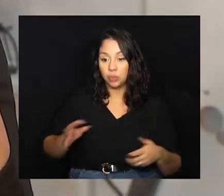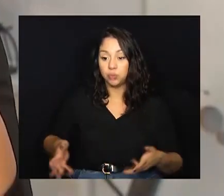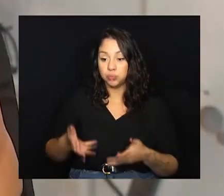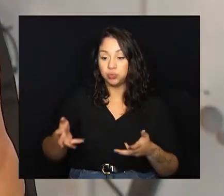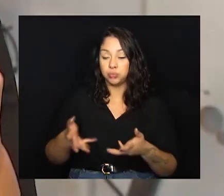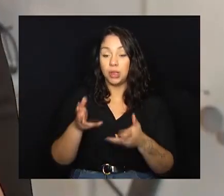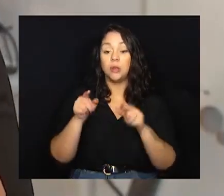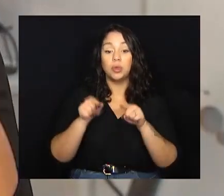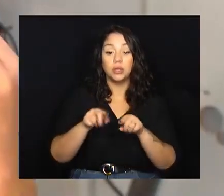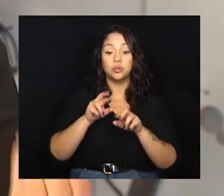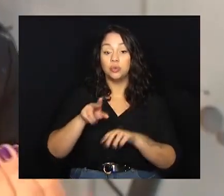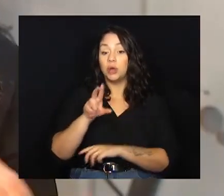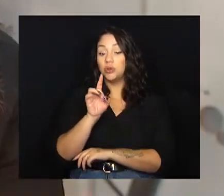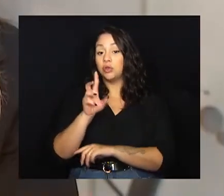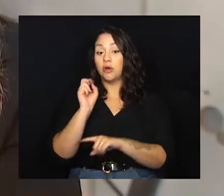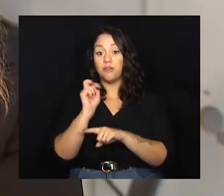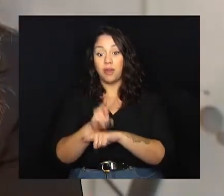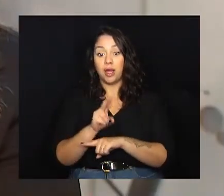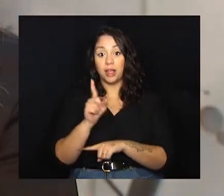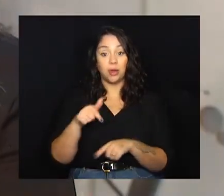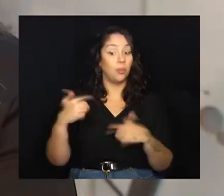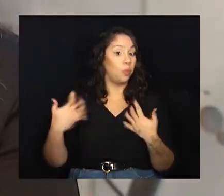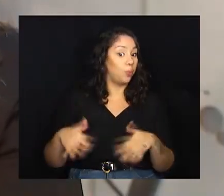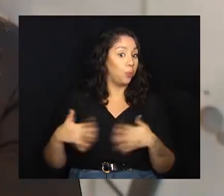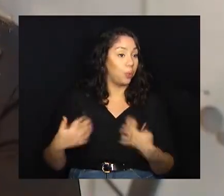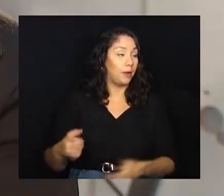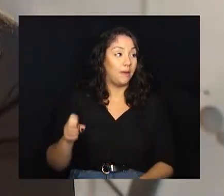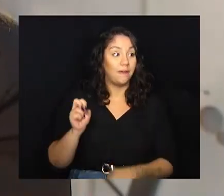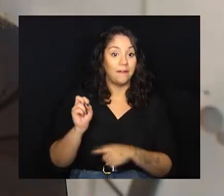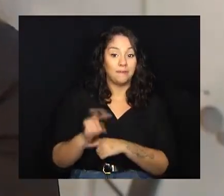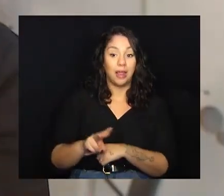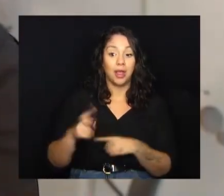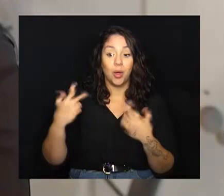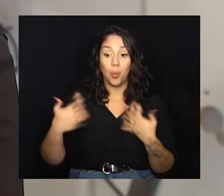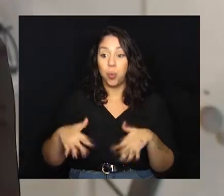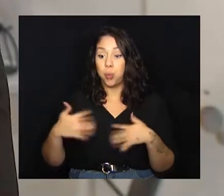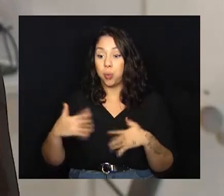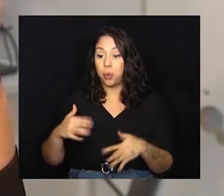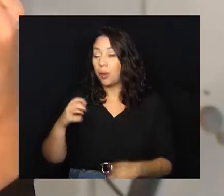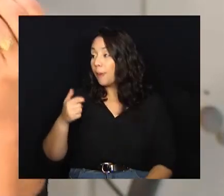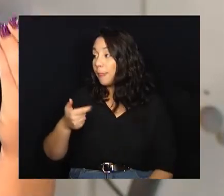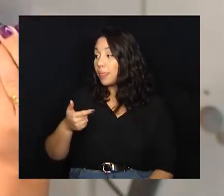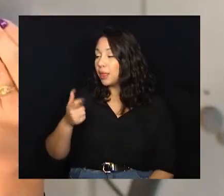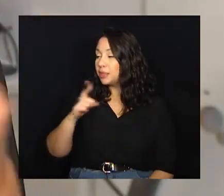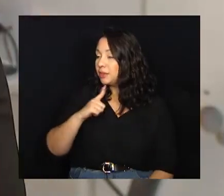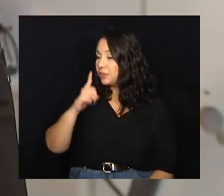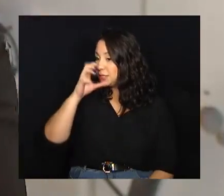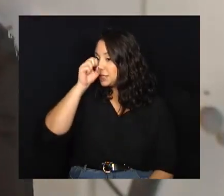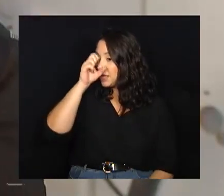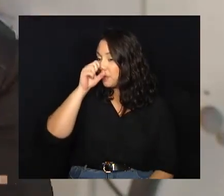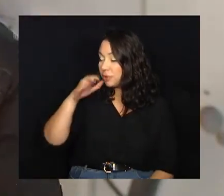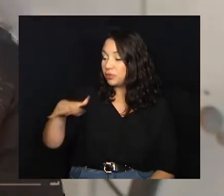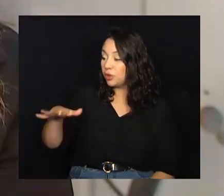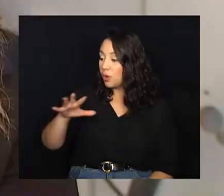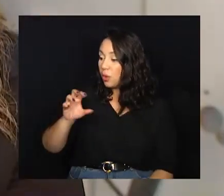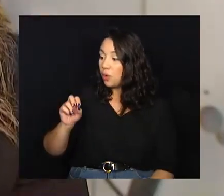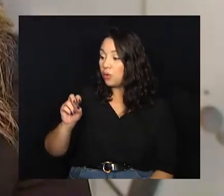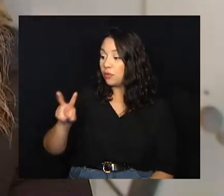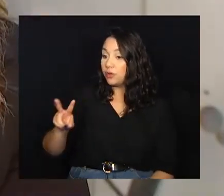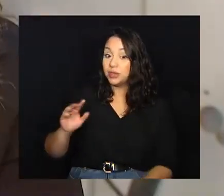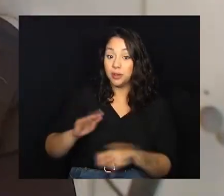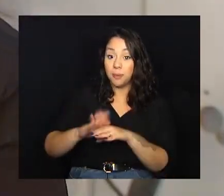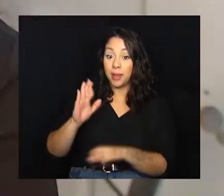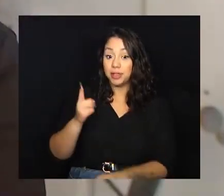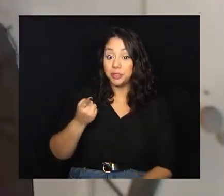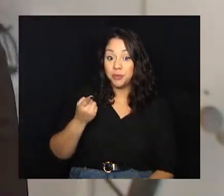gente não leva somente as vagas que são muitas olha vocês terem uma noção no último sábado nós tivemos na região do Ouro Verde com mais de mil vagas